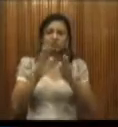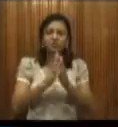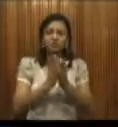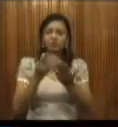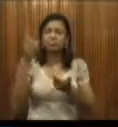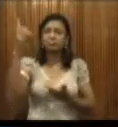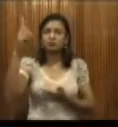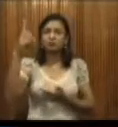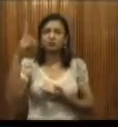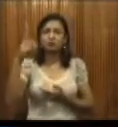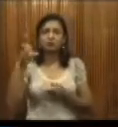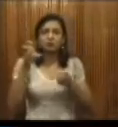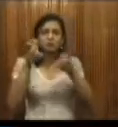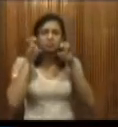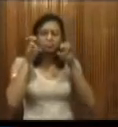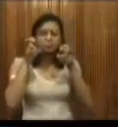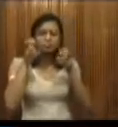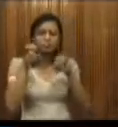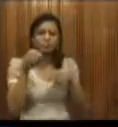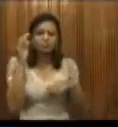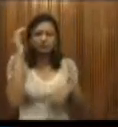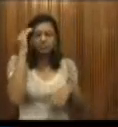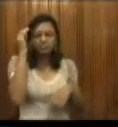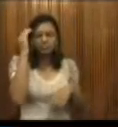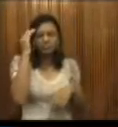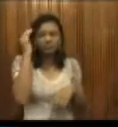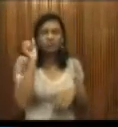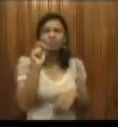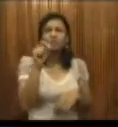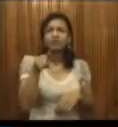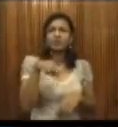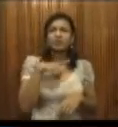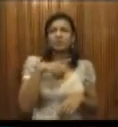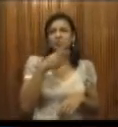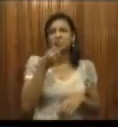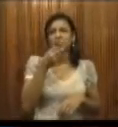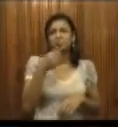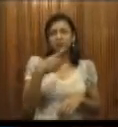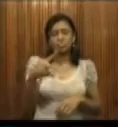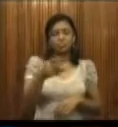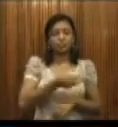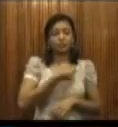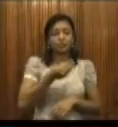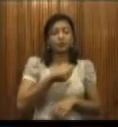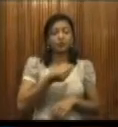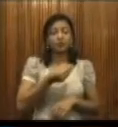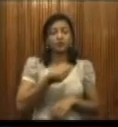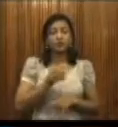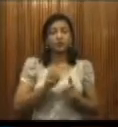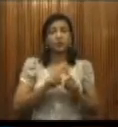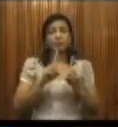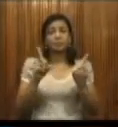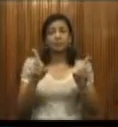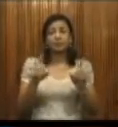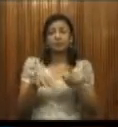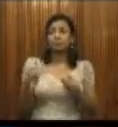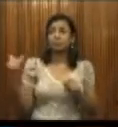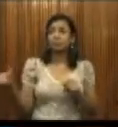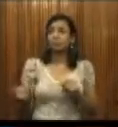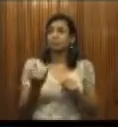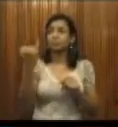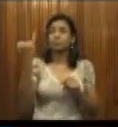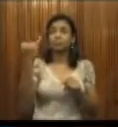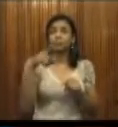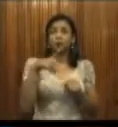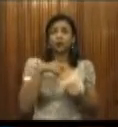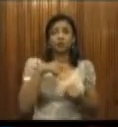texto. Eu não sei o que você tem de bom na sua vida, com certeza você deve ter coisas maravilhosas. Eu fico imaginando que talvez você